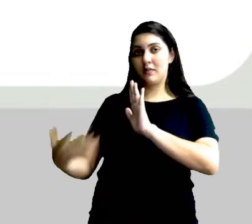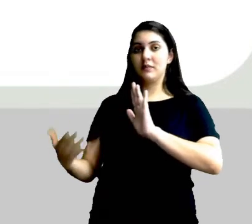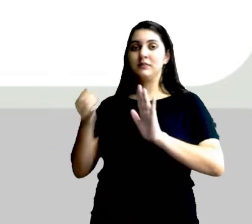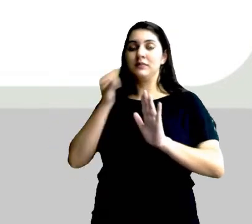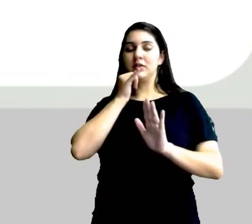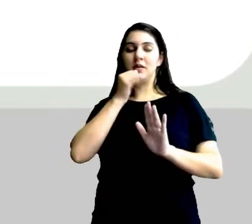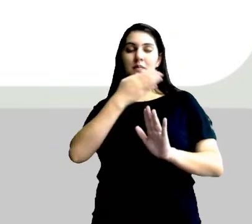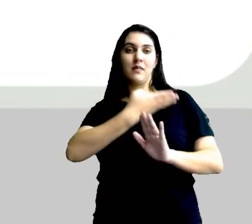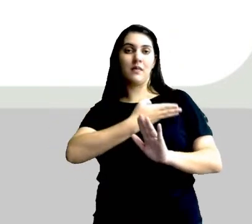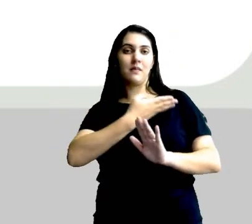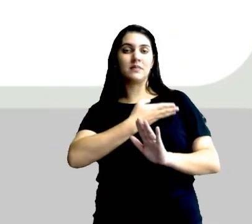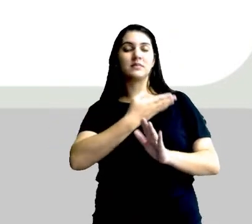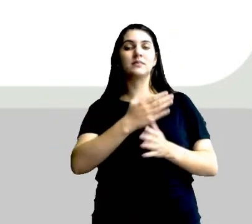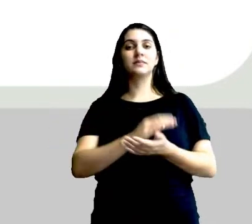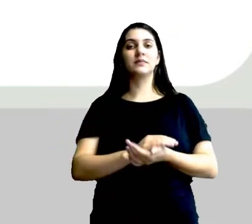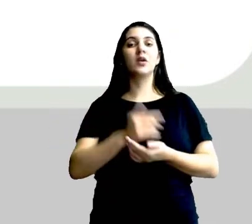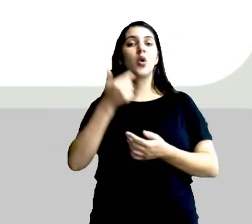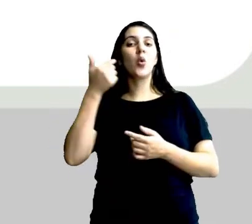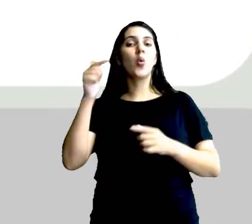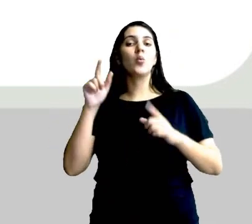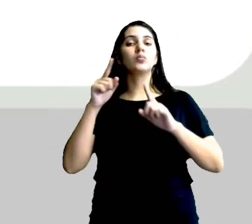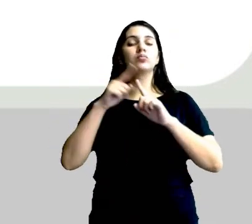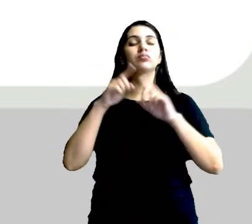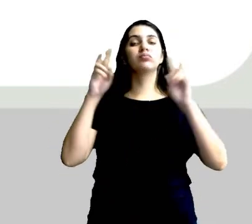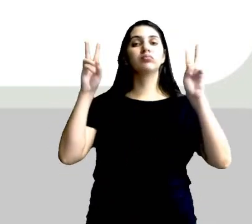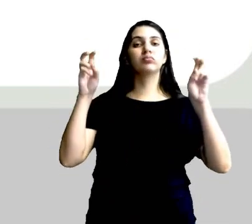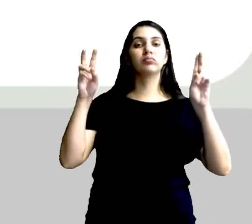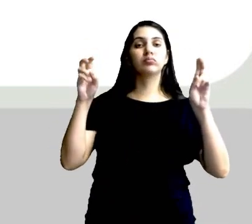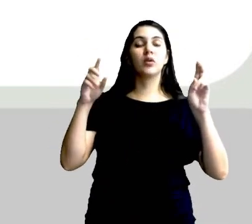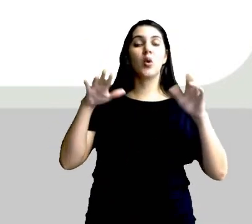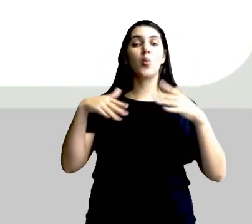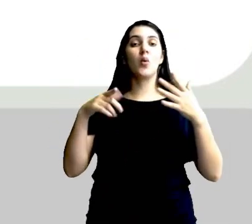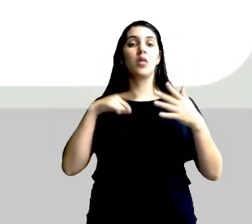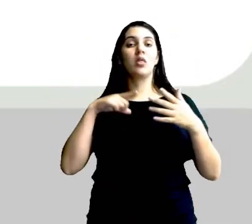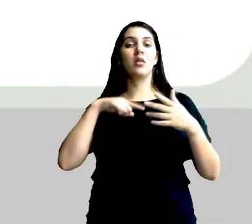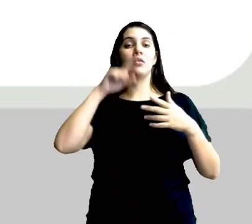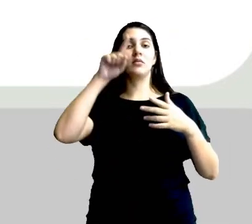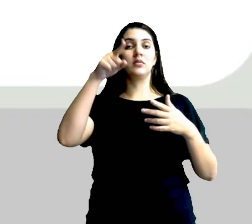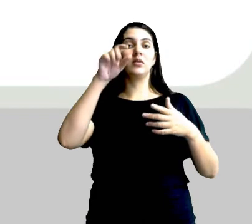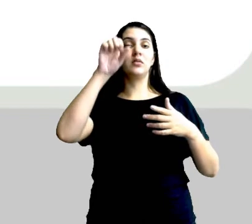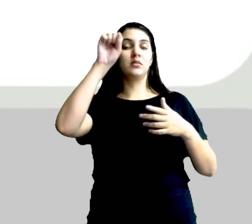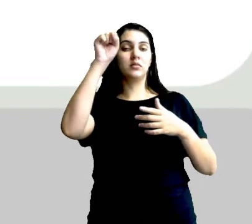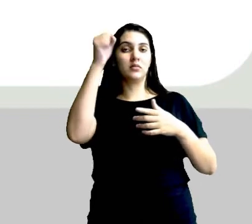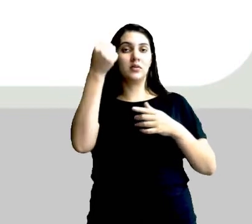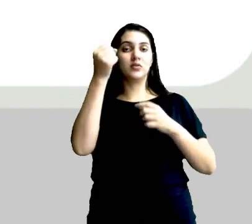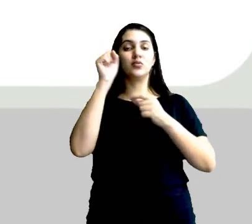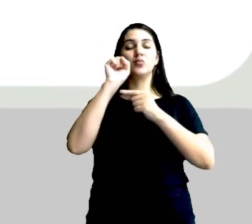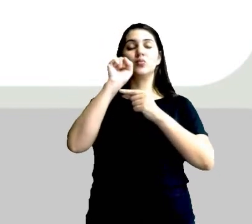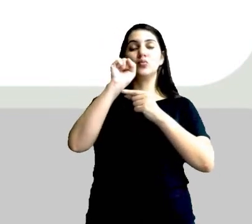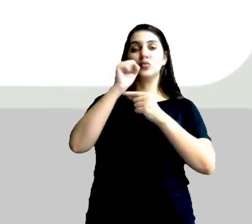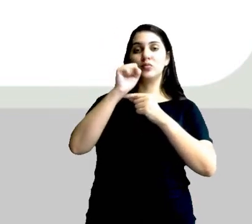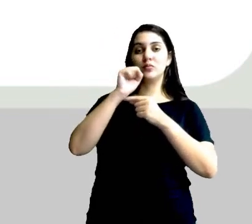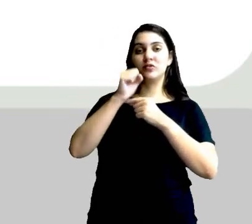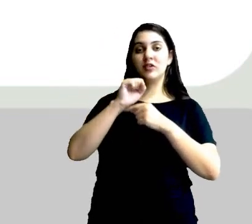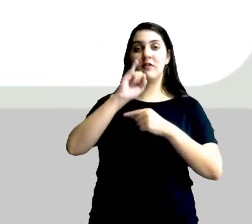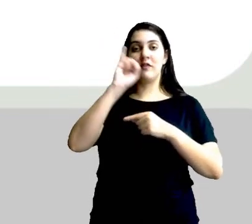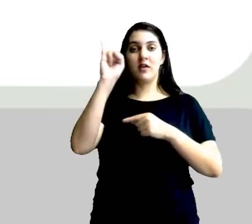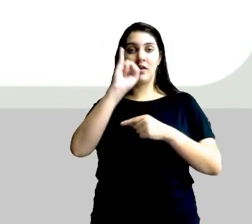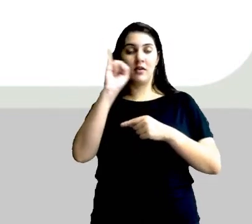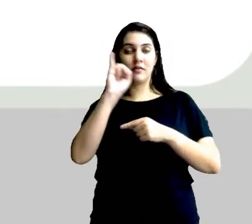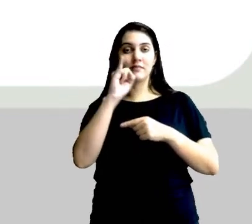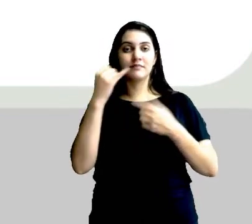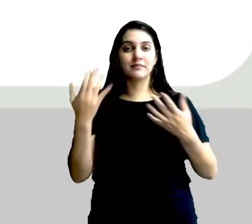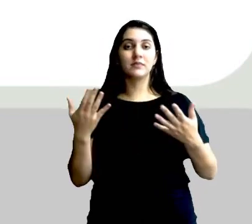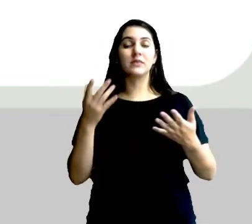da amizade, tá? Outro caso, quando tem o apóstrofo S nos substantivos irregulares, como é que fica?